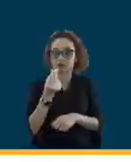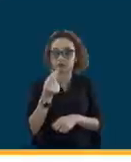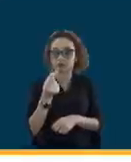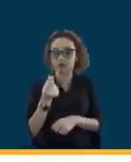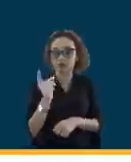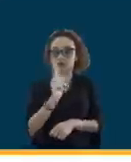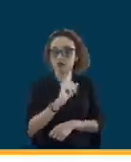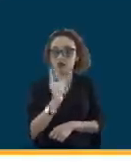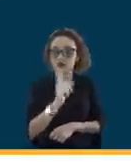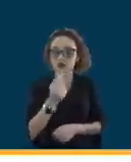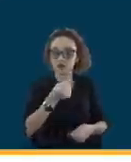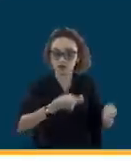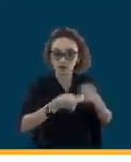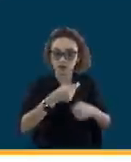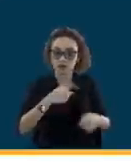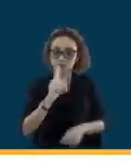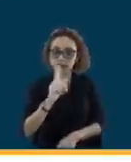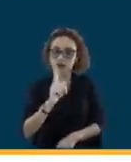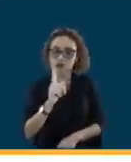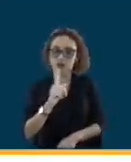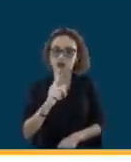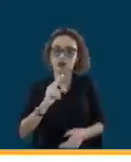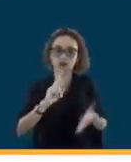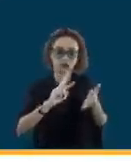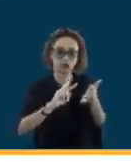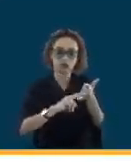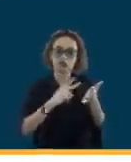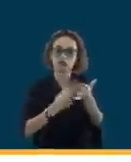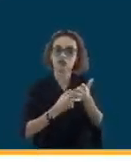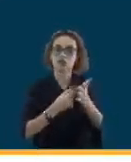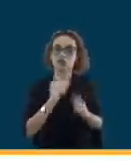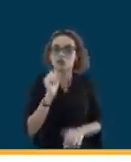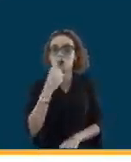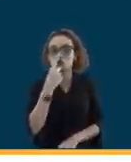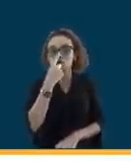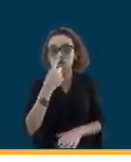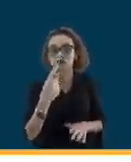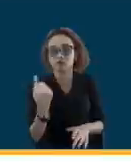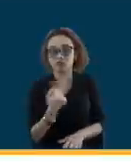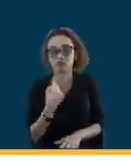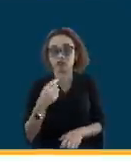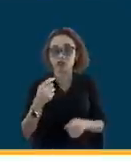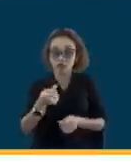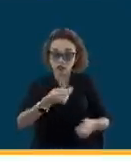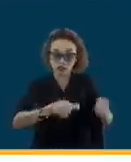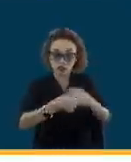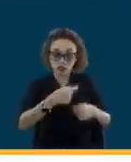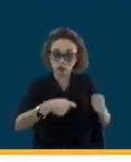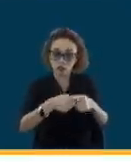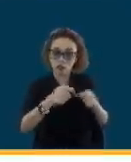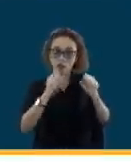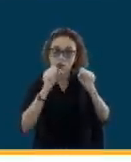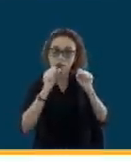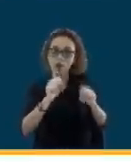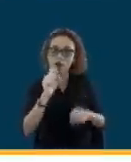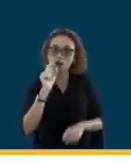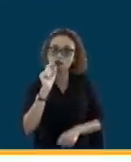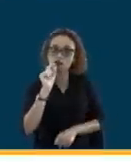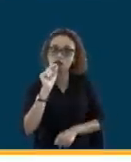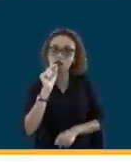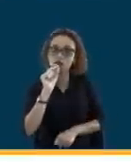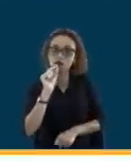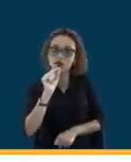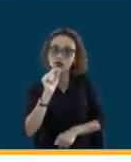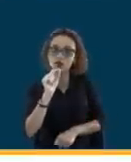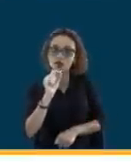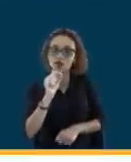que somos, do que nos significa, do que nos identifica. A economia pode ser esse vetor extraordinário de